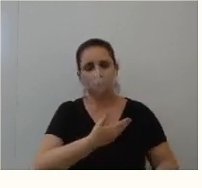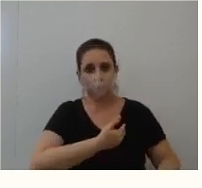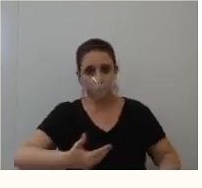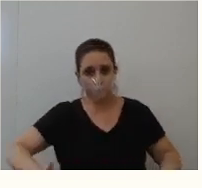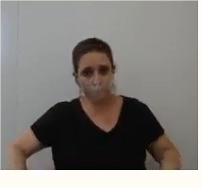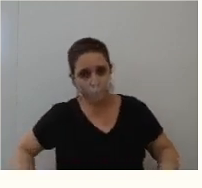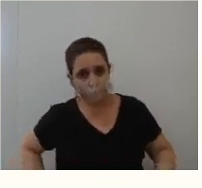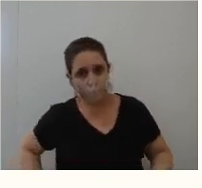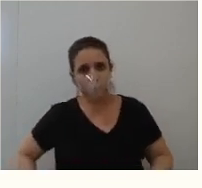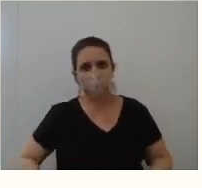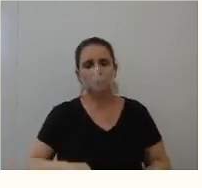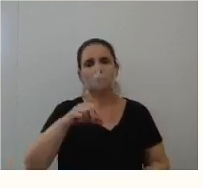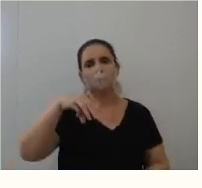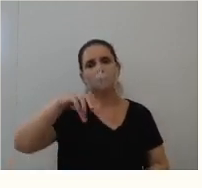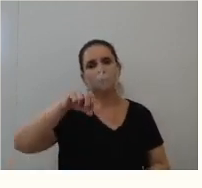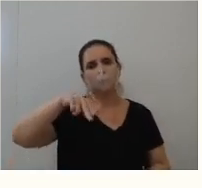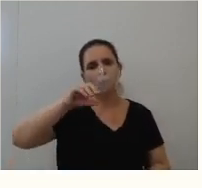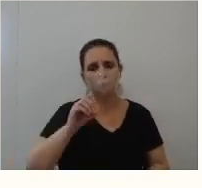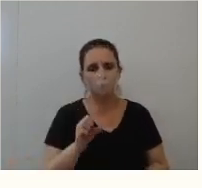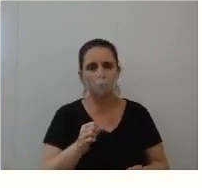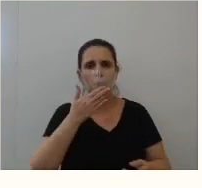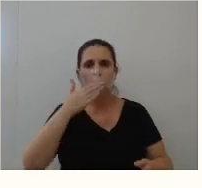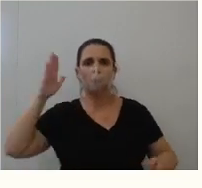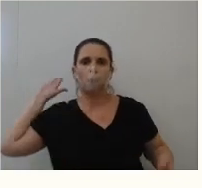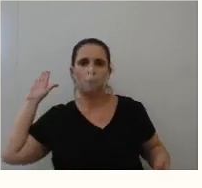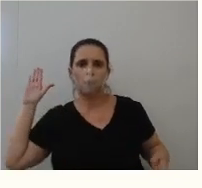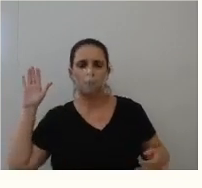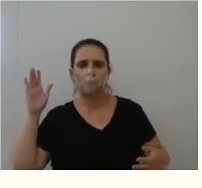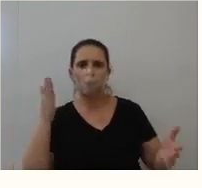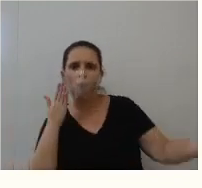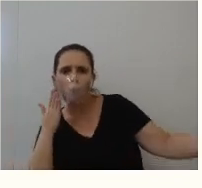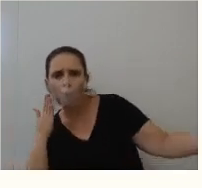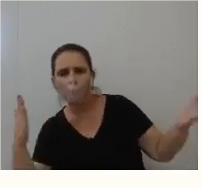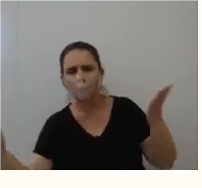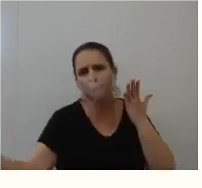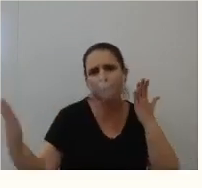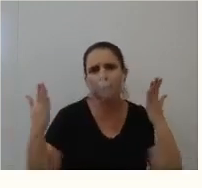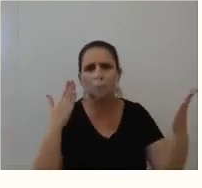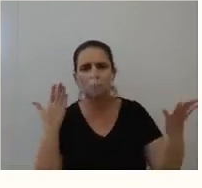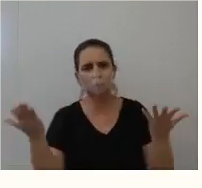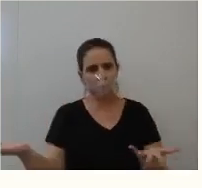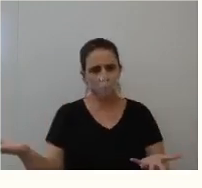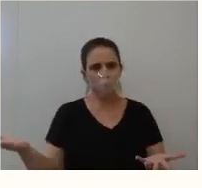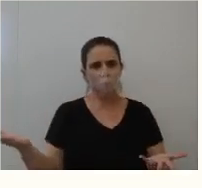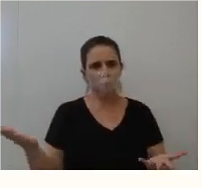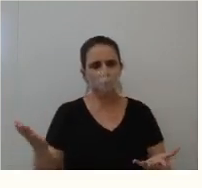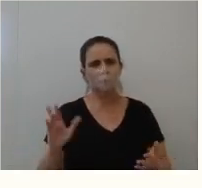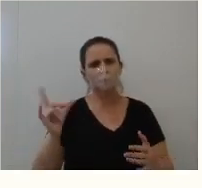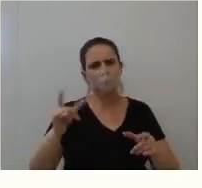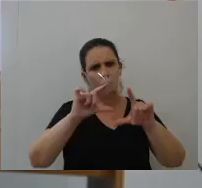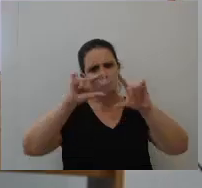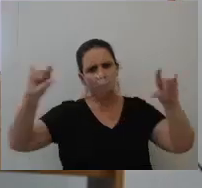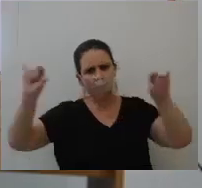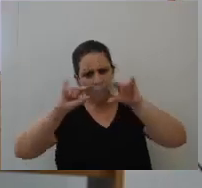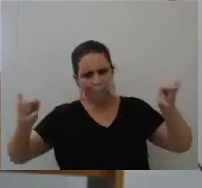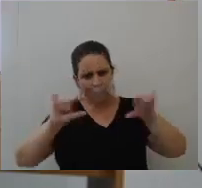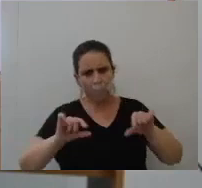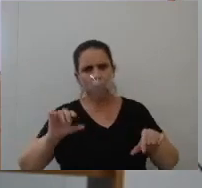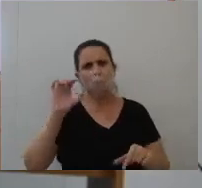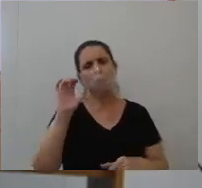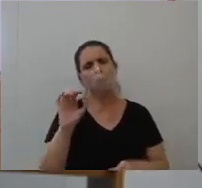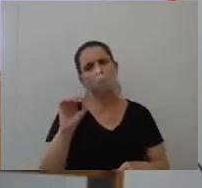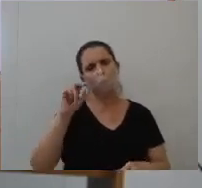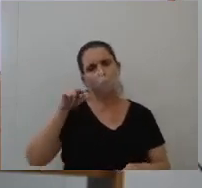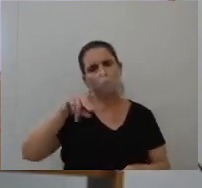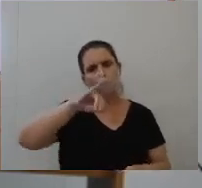realizam menos do que prometem. Então, todos esses elementos que eu coloquei em destaque aí para vocês são